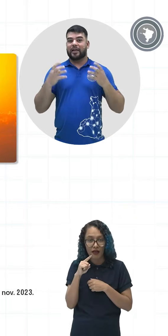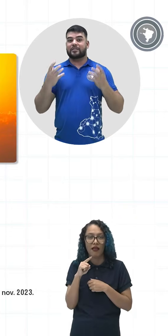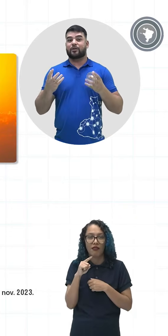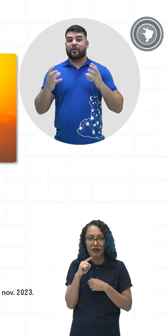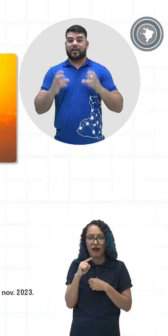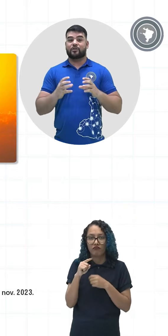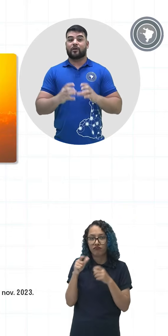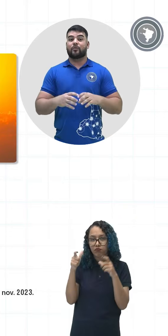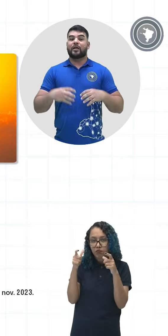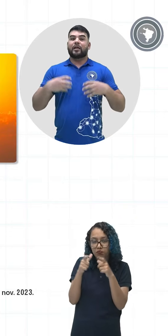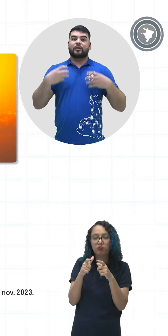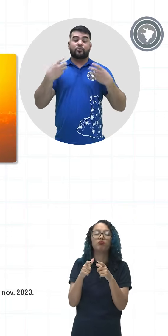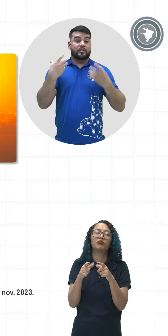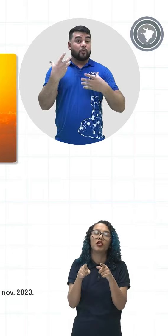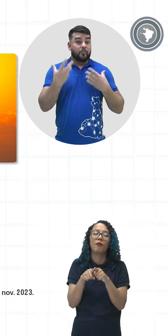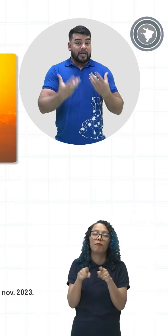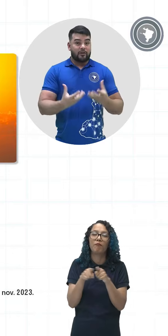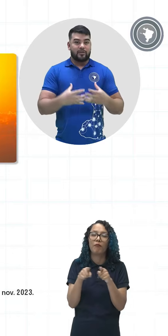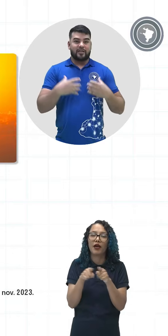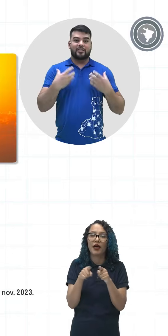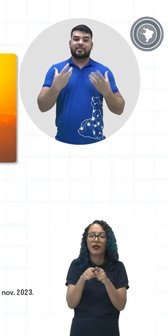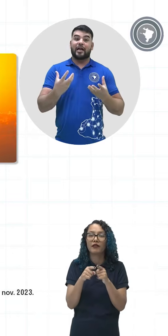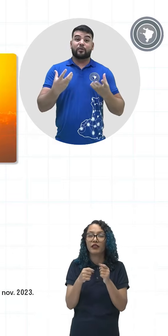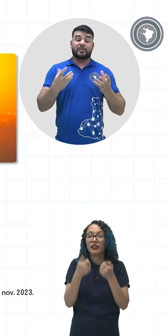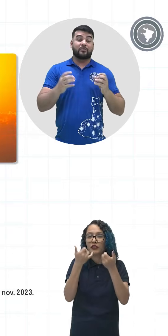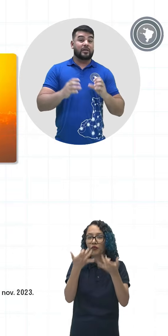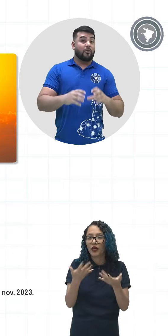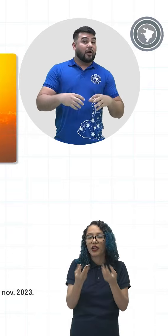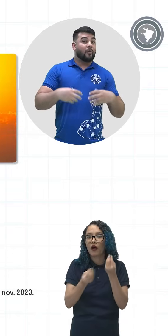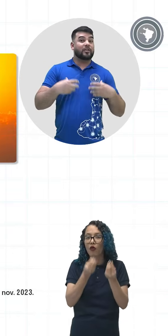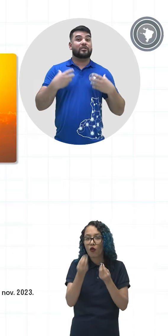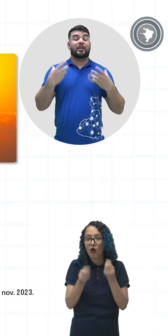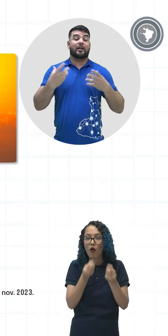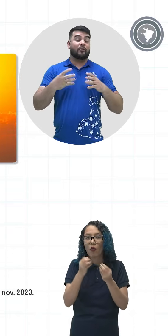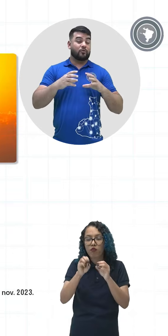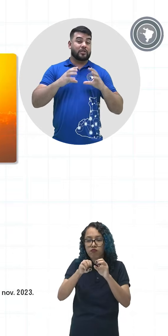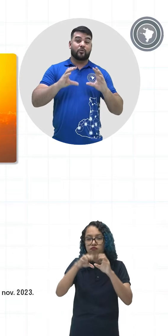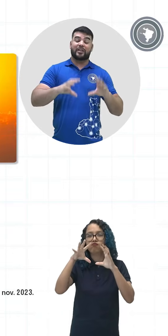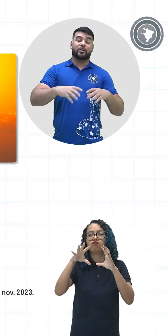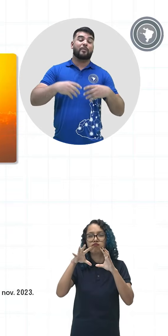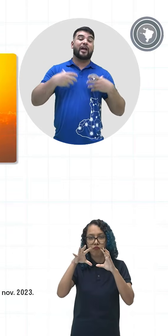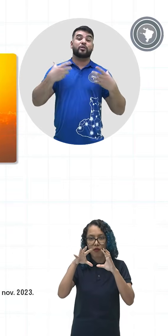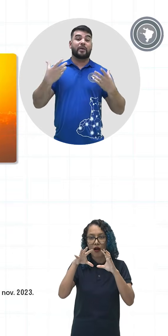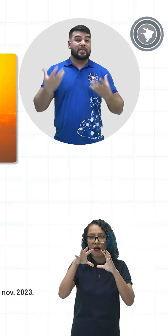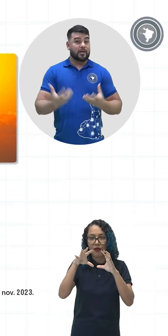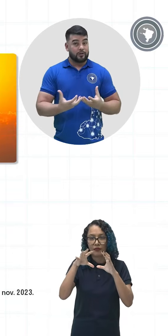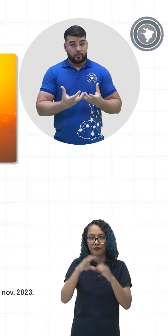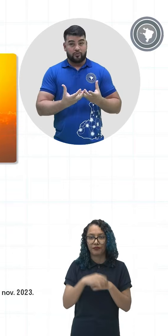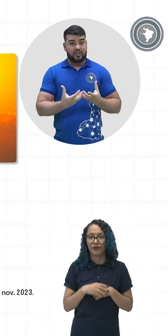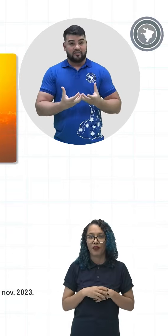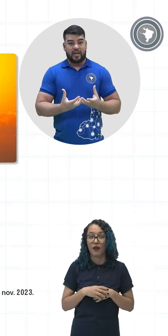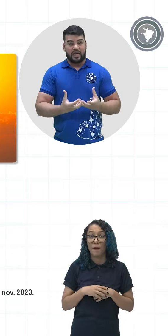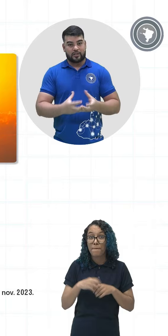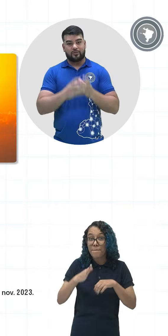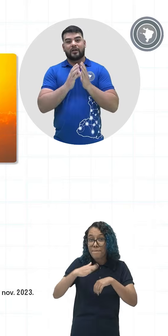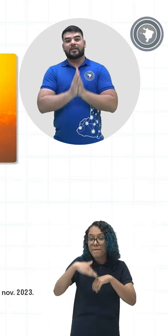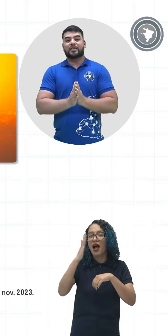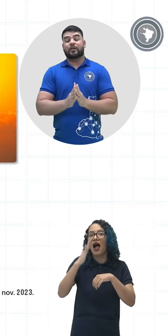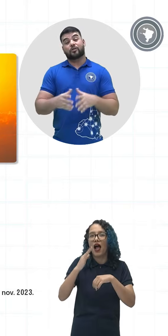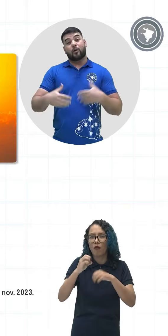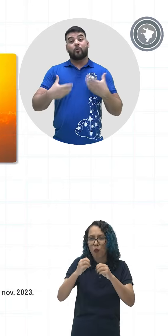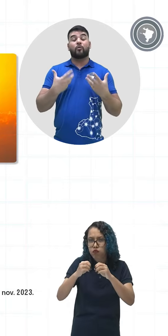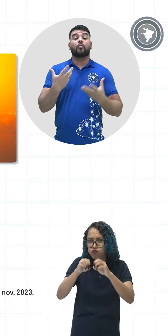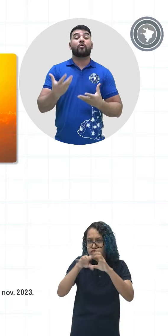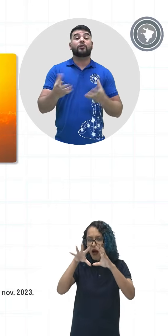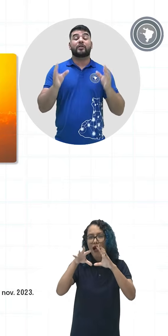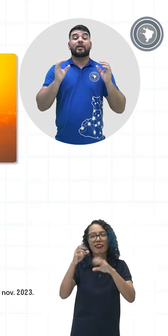a relação, a questão do seu brilho, da intensidade. Percebam que não é uma estrela, ou seja, uma das mais brilhantes do universo,